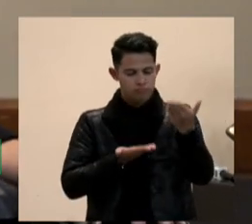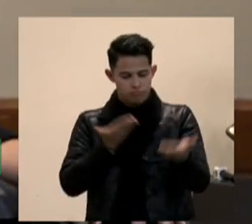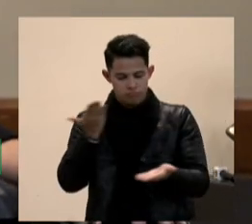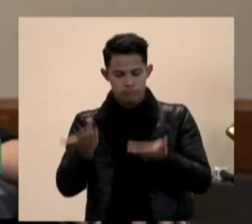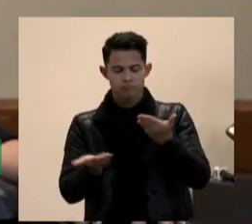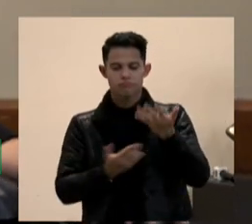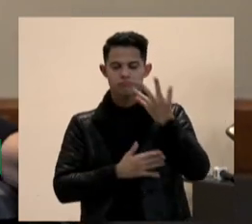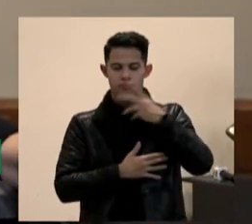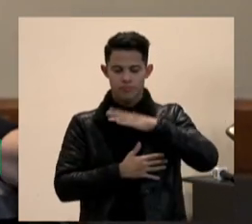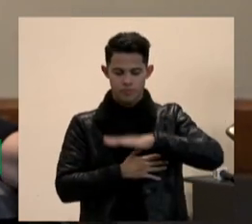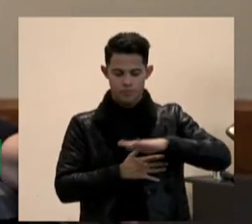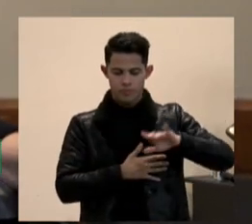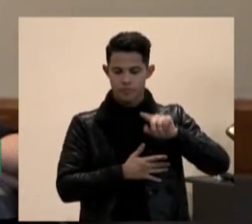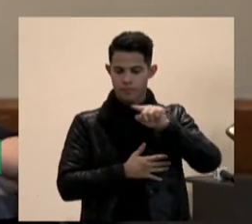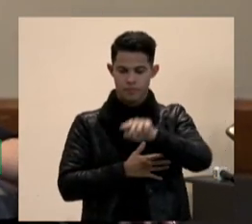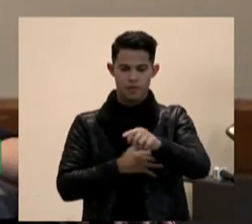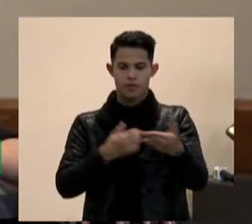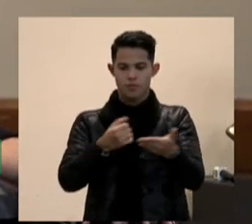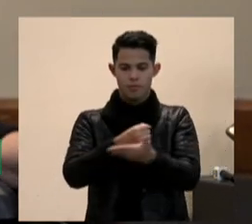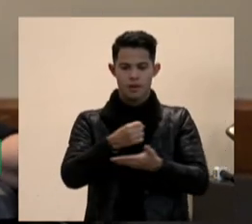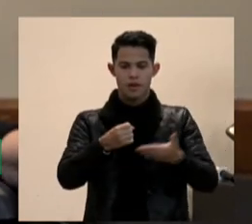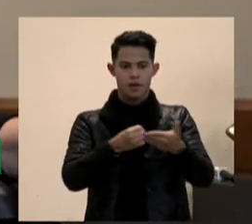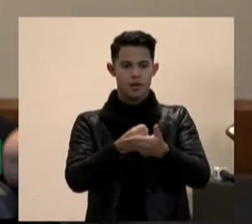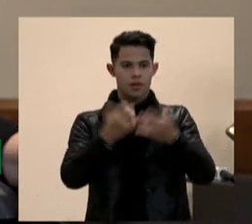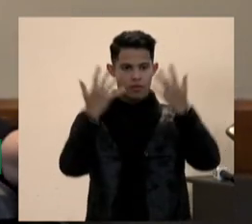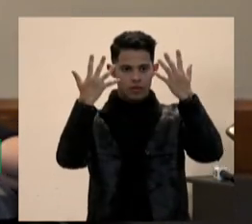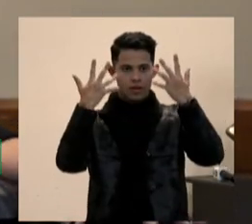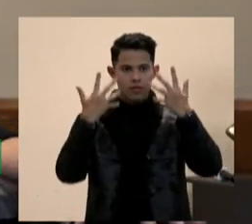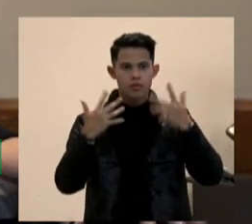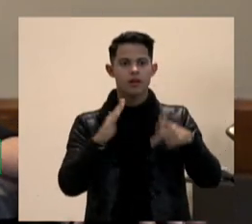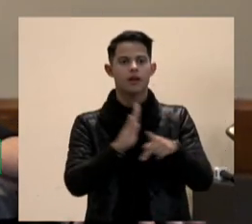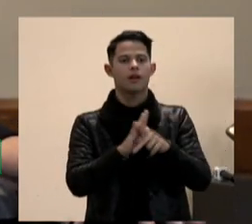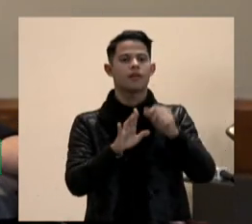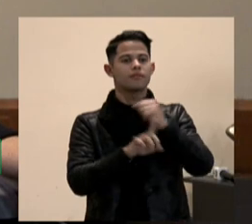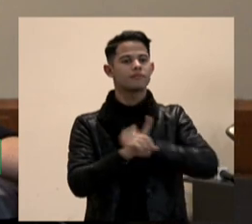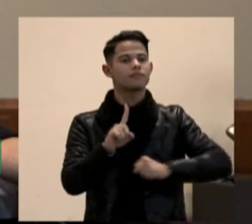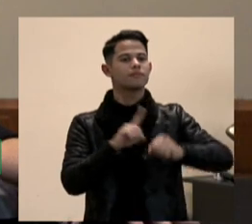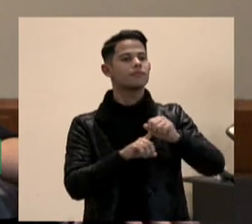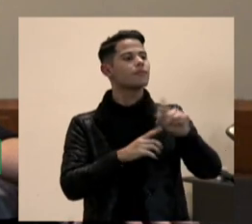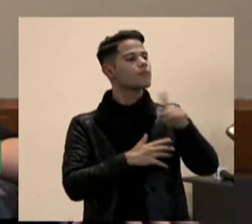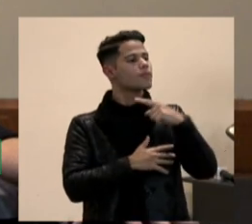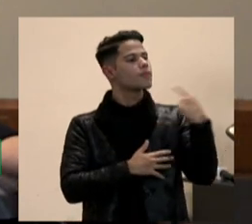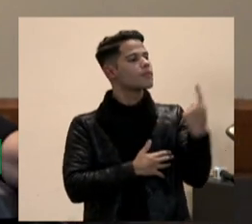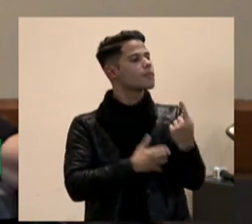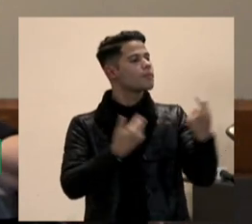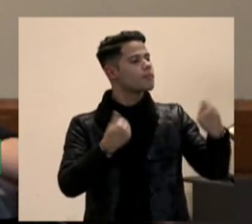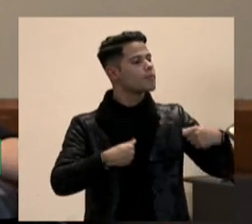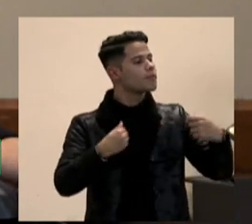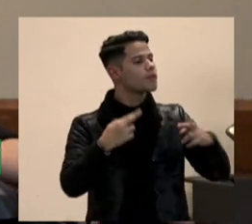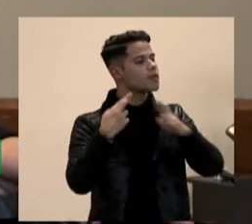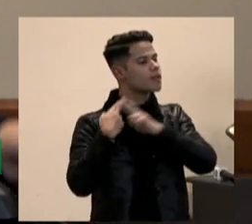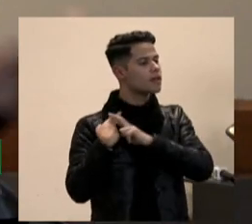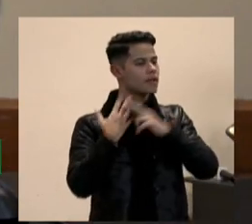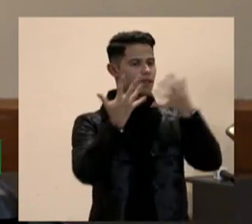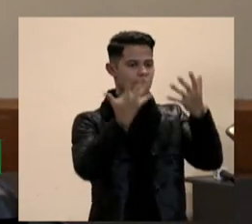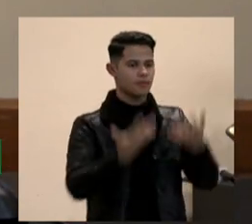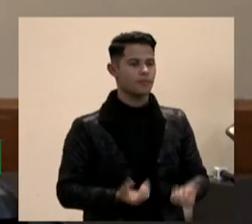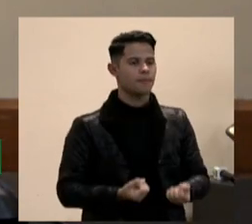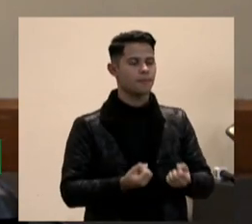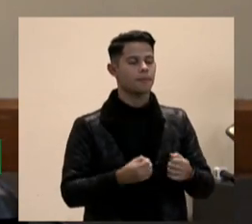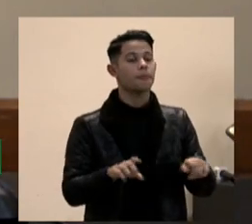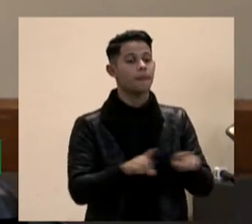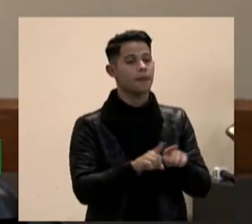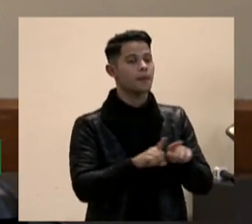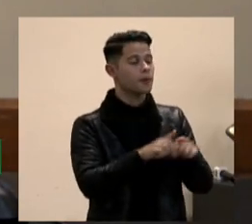né, como um bem comum da sociedade, como algo que a gente precisa se responsabilizar. A função política, né,